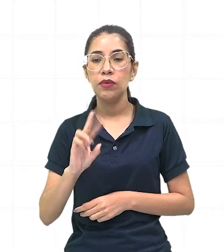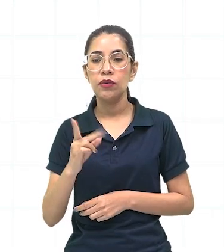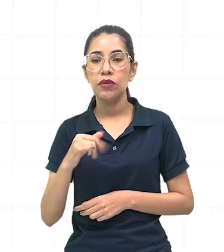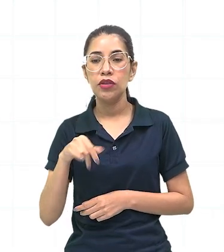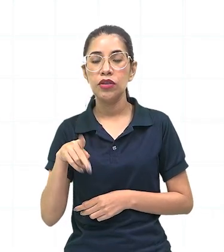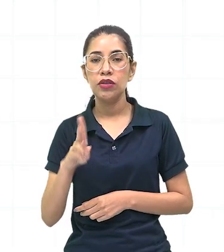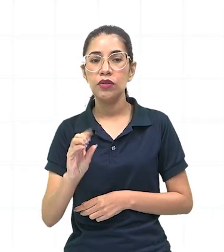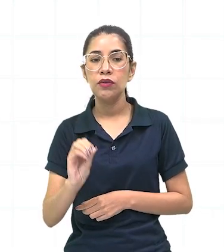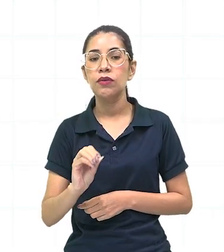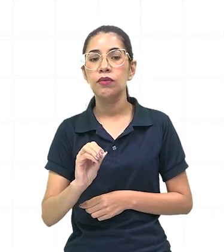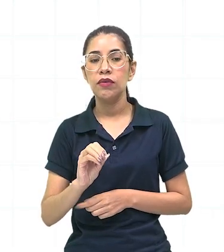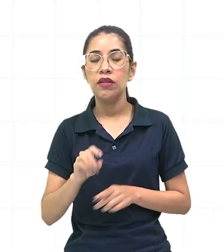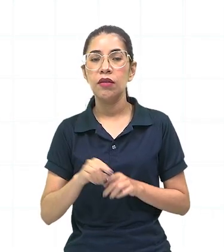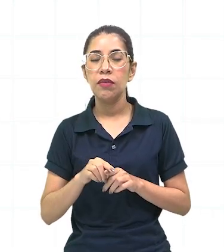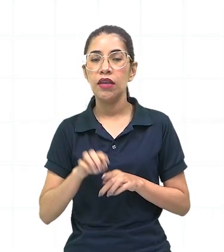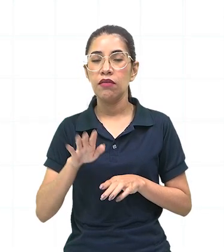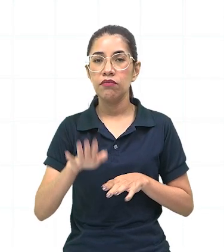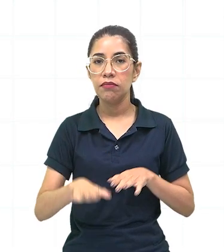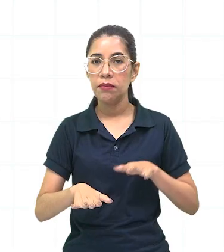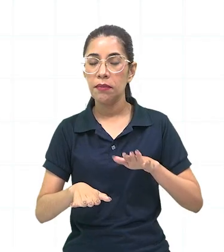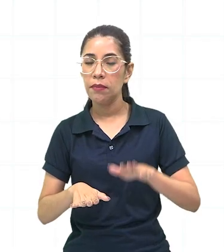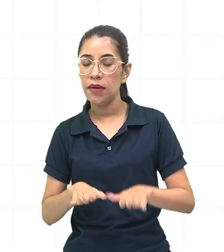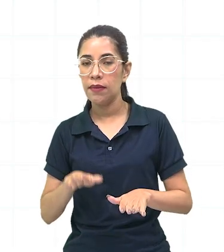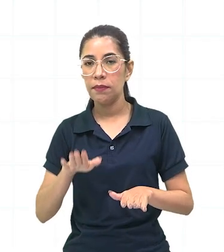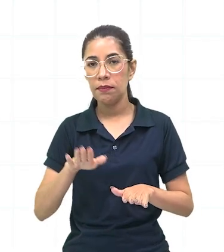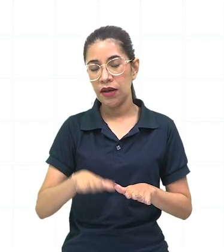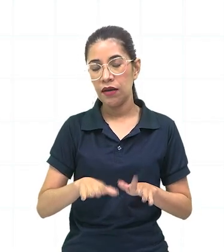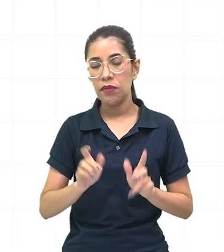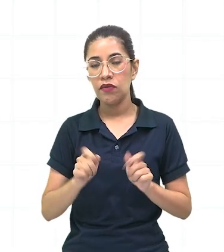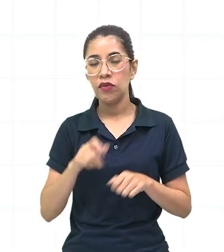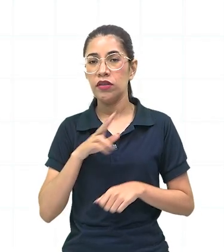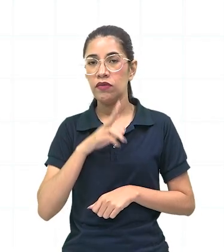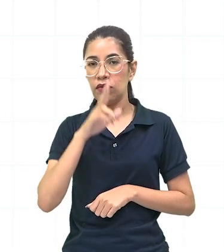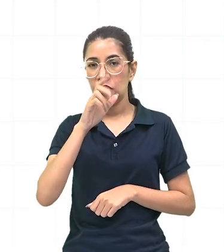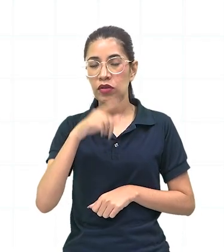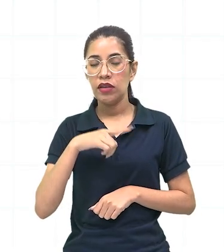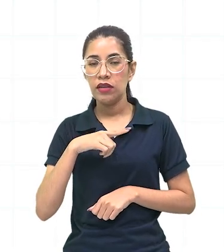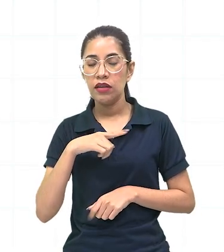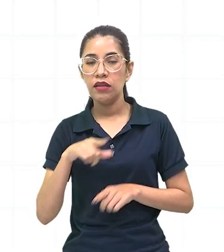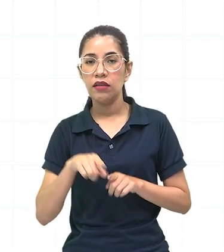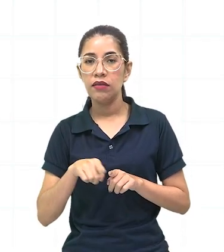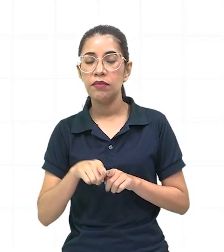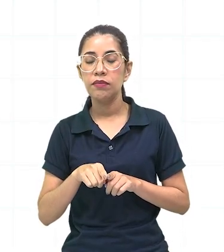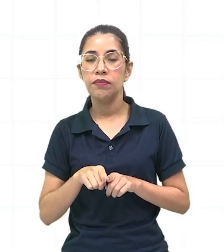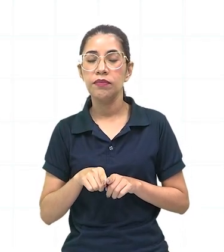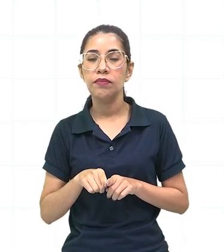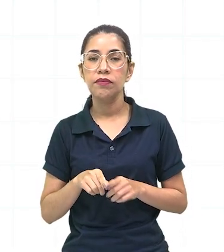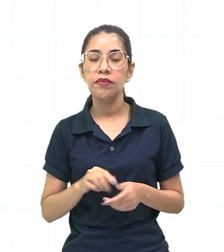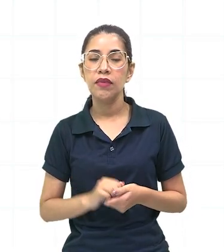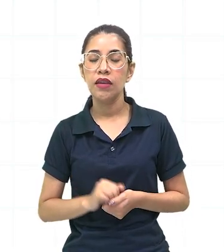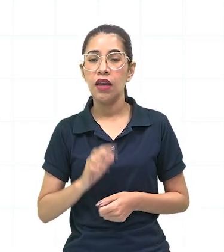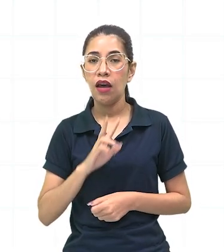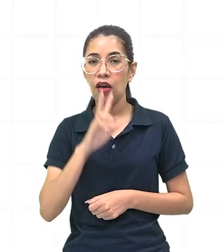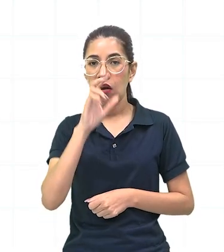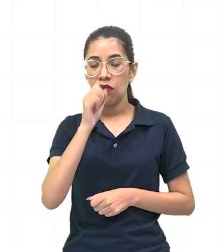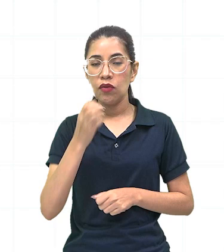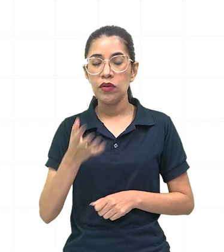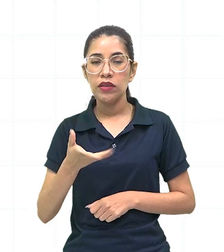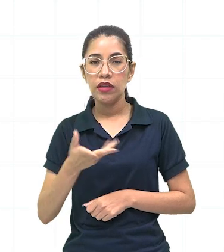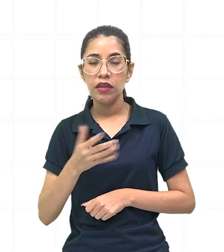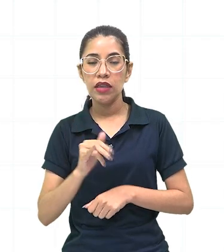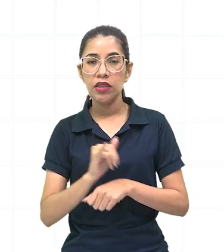pisada ritual para fortalecer as pernas e intimidar o adversário. A força,